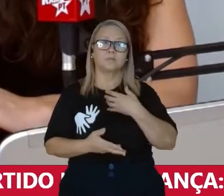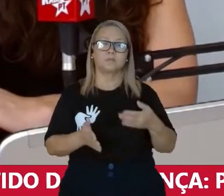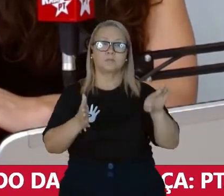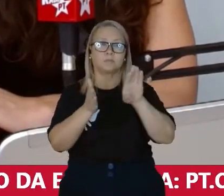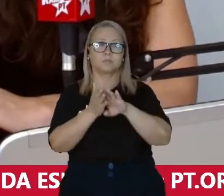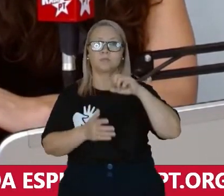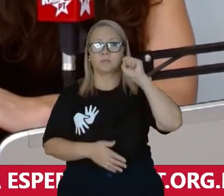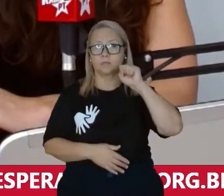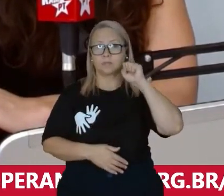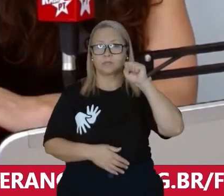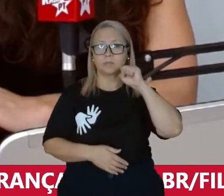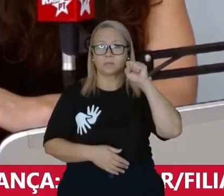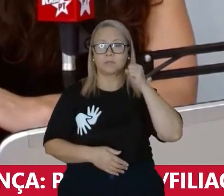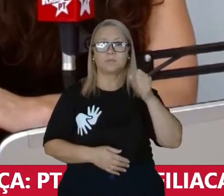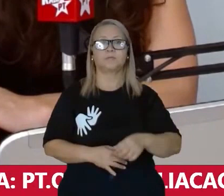para os senadores.